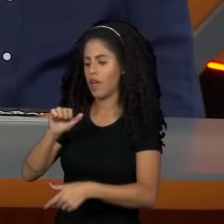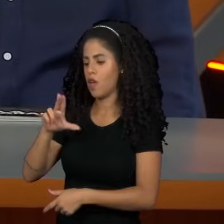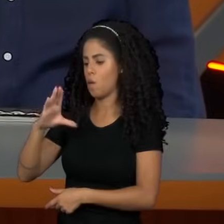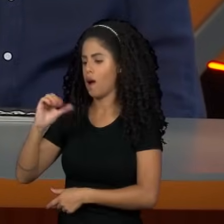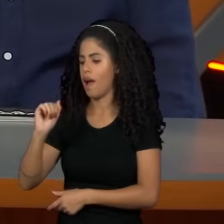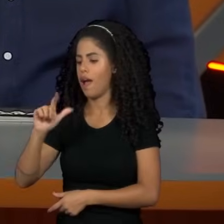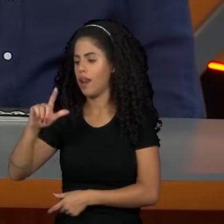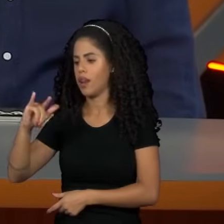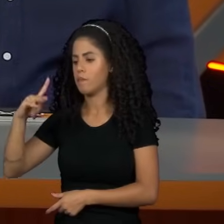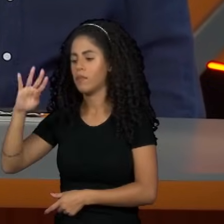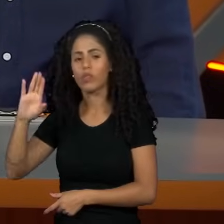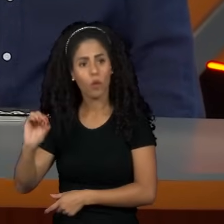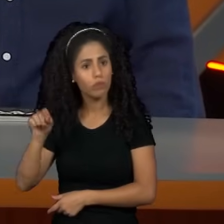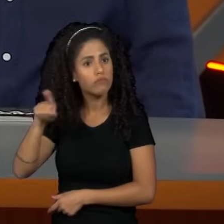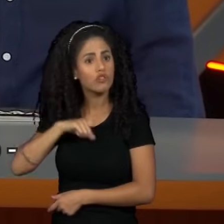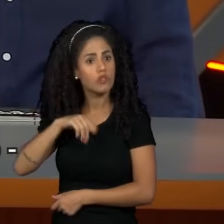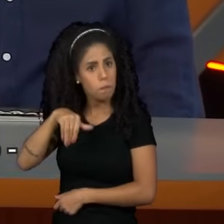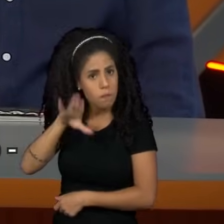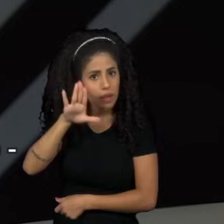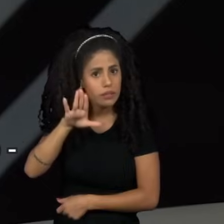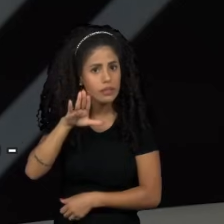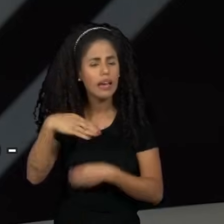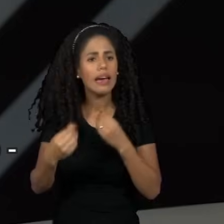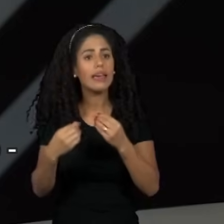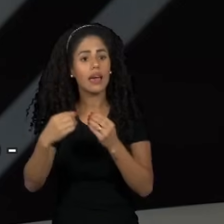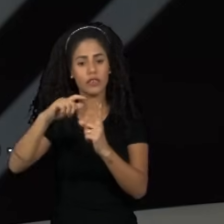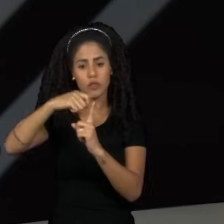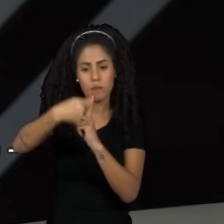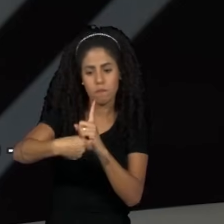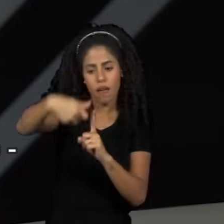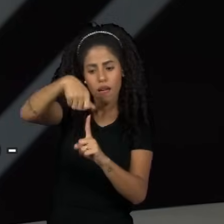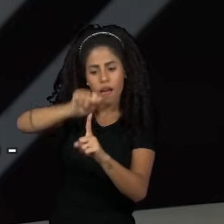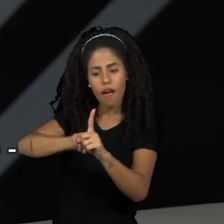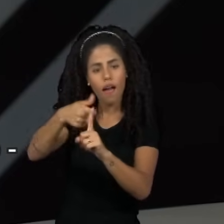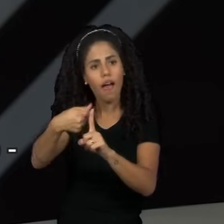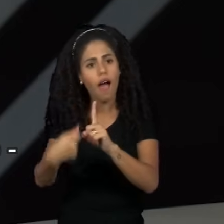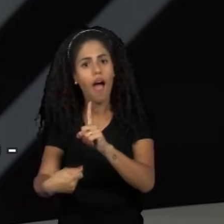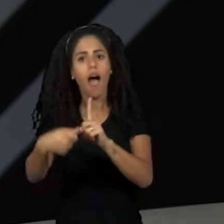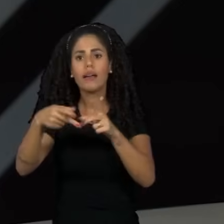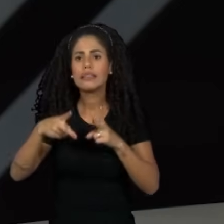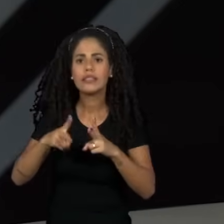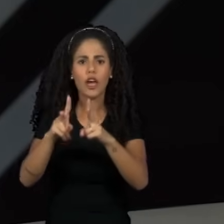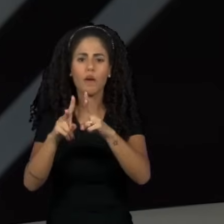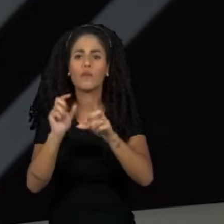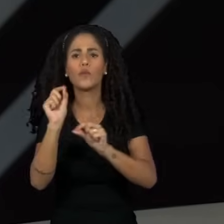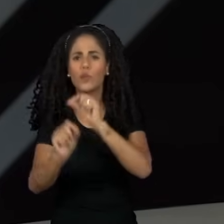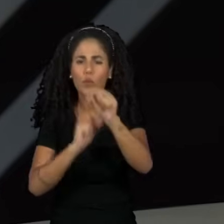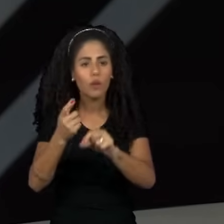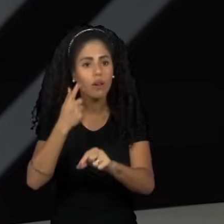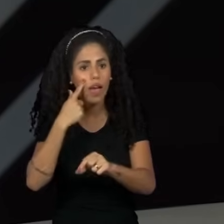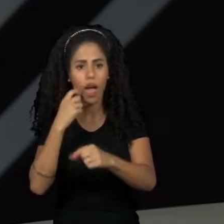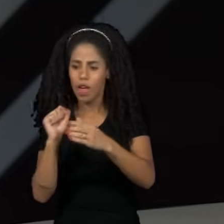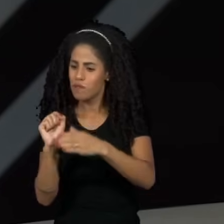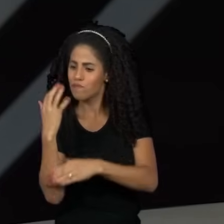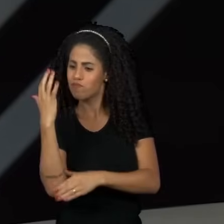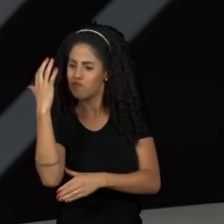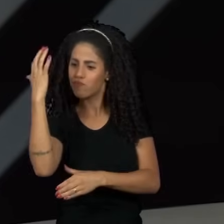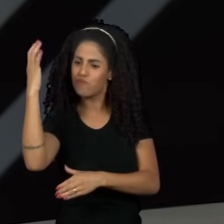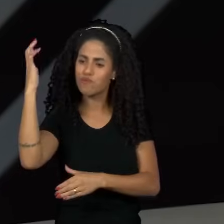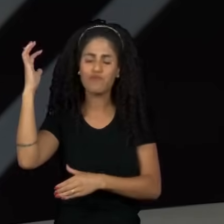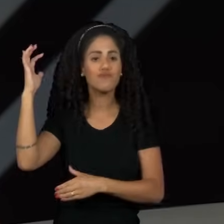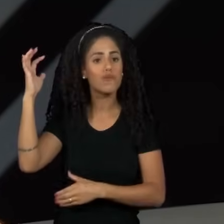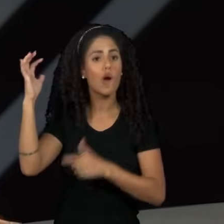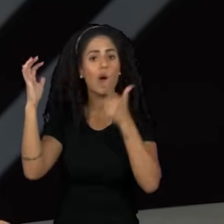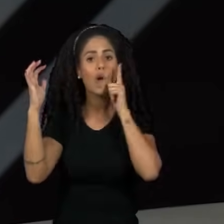do que sem o eucalipto. E as bananeiras começaram, sem irrigação, 9 meses depois de ter sido